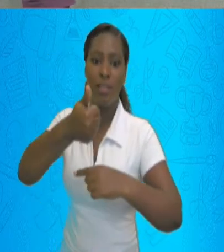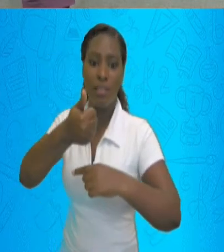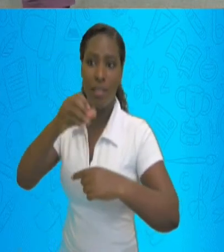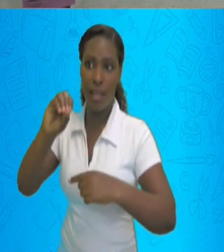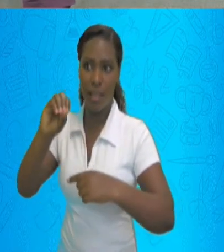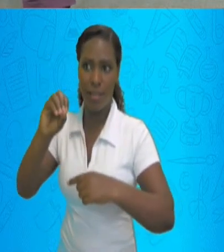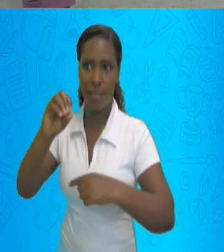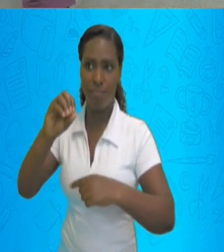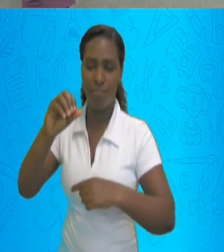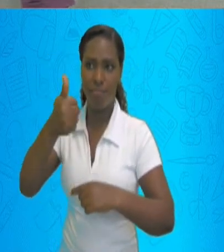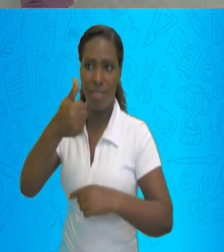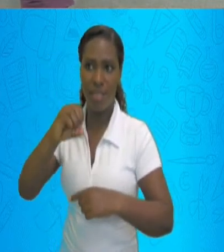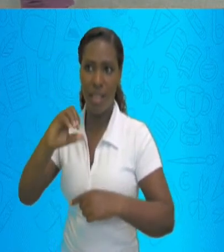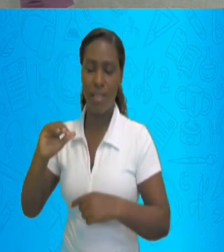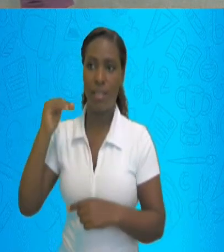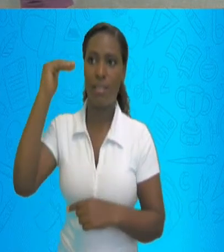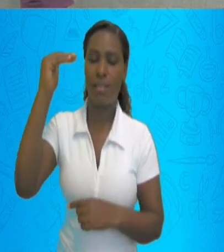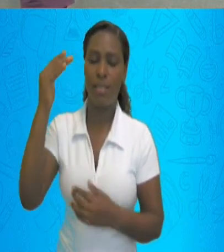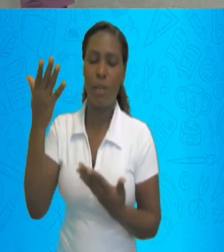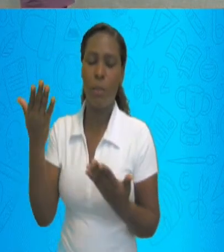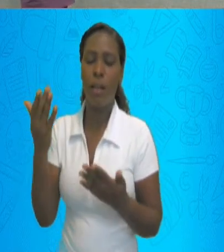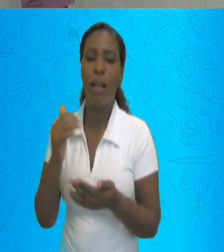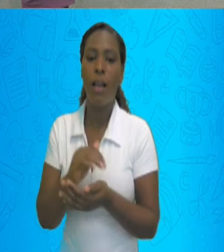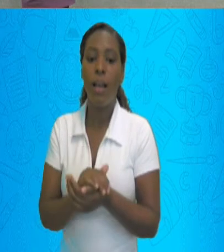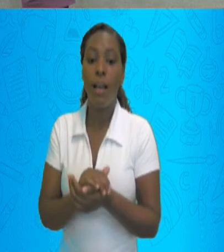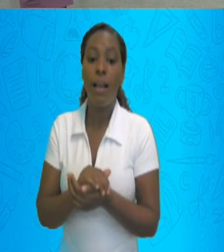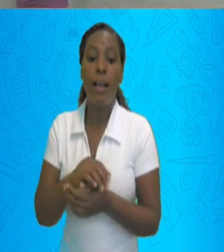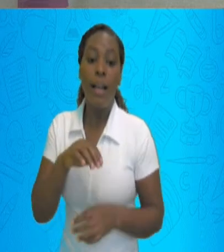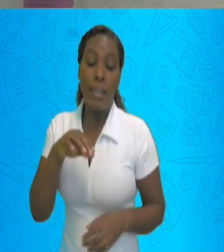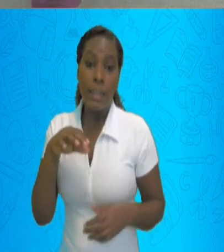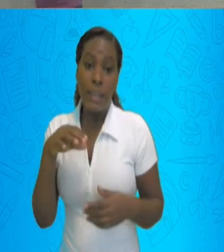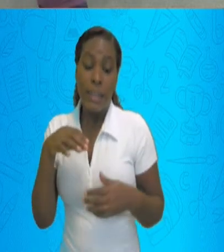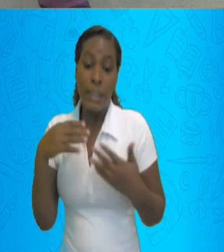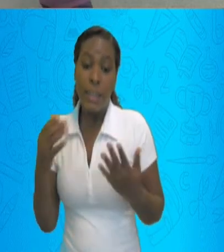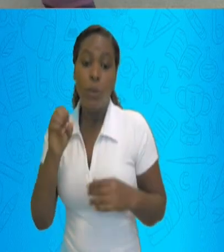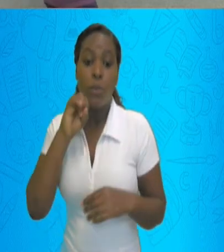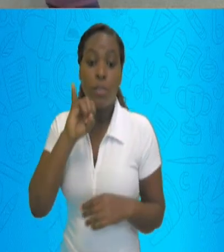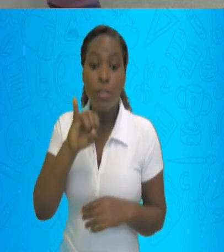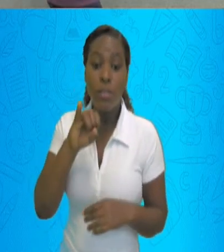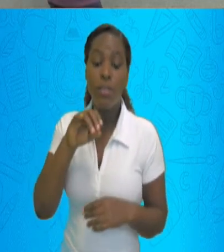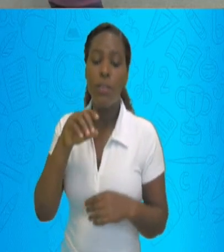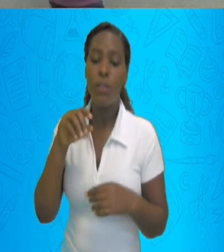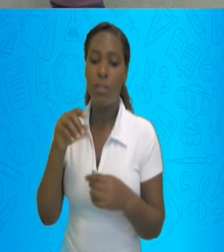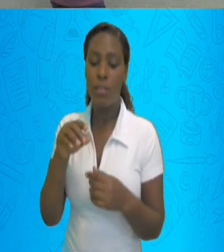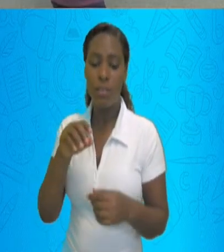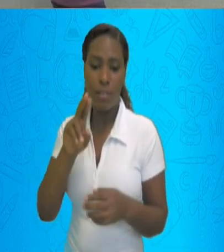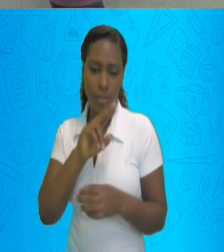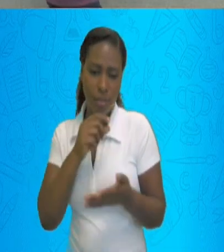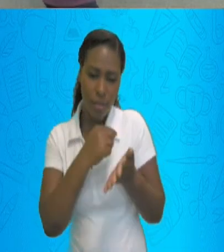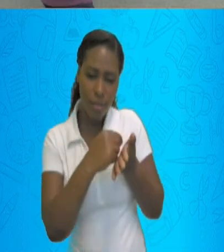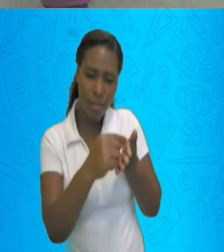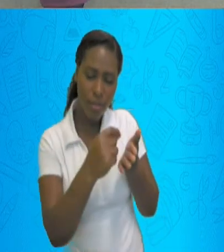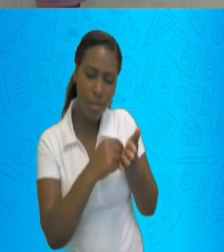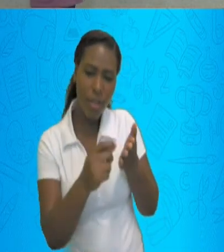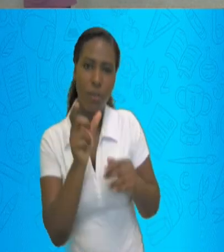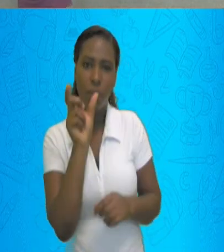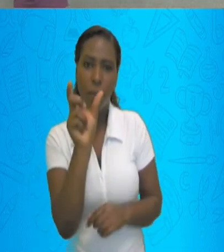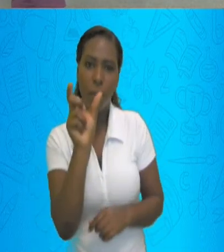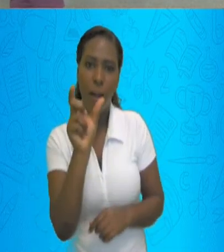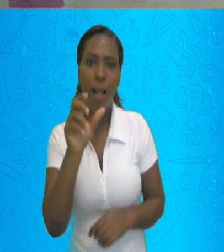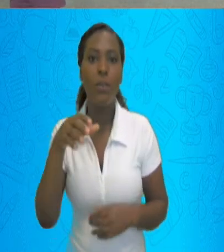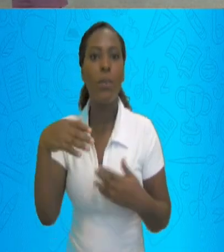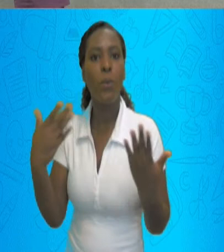situação, que o denominador é maior que 10, escrevemos a palavra avos, simplesmente essa palavra, junto